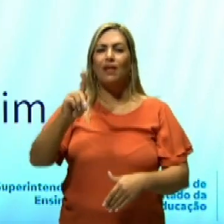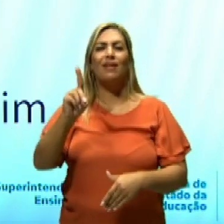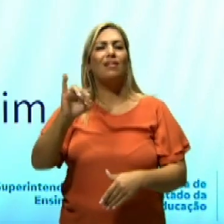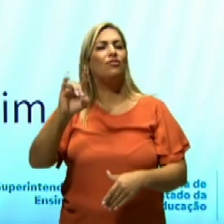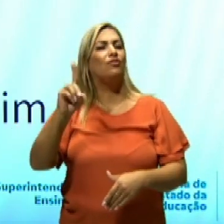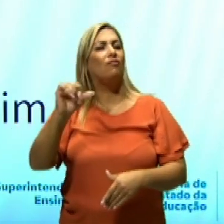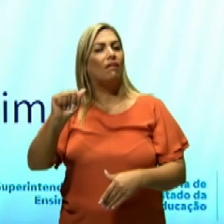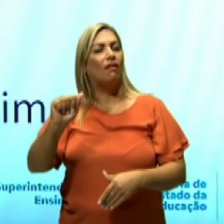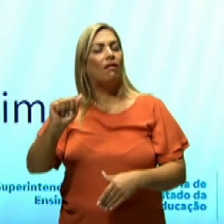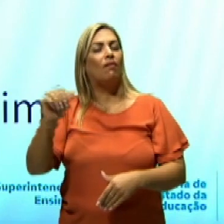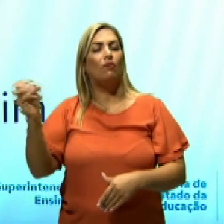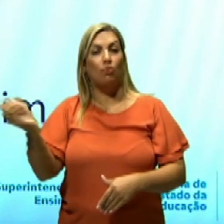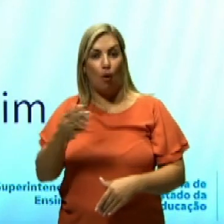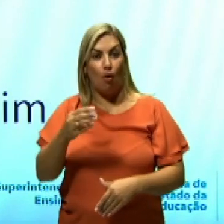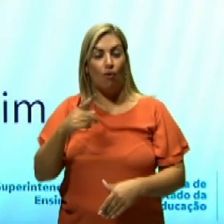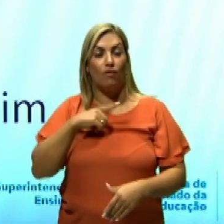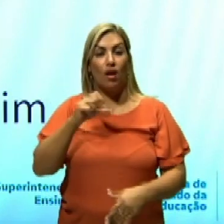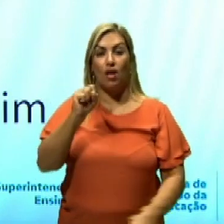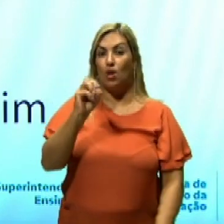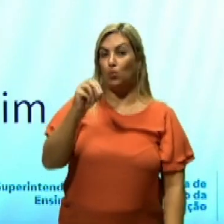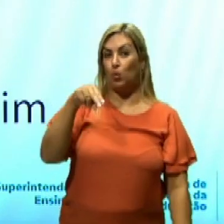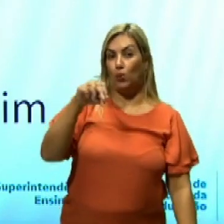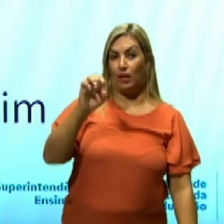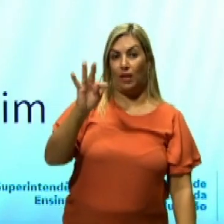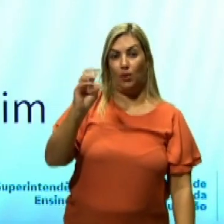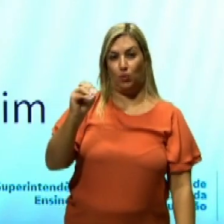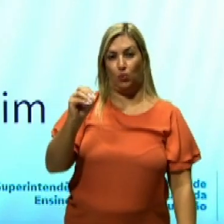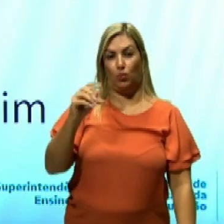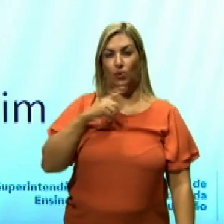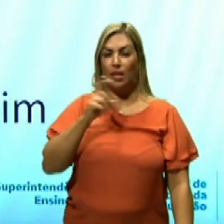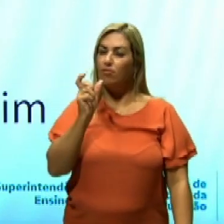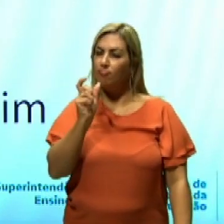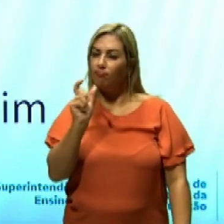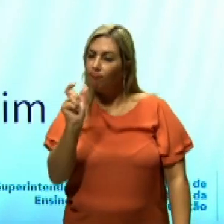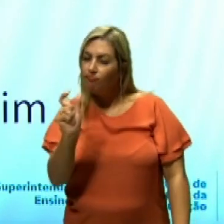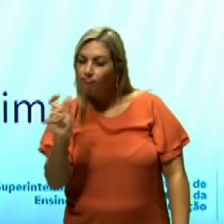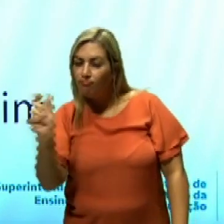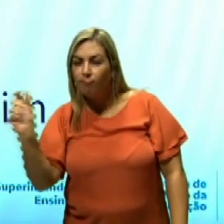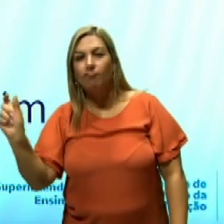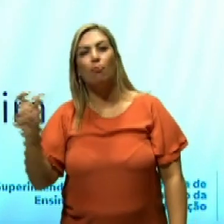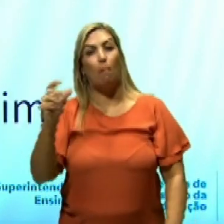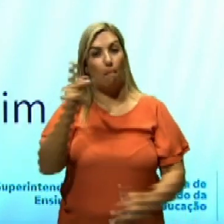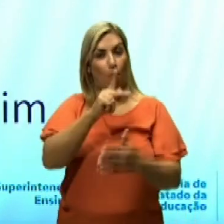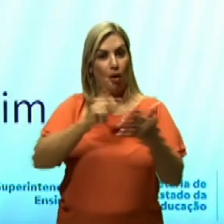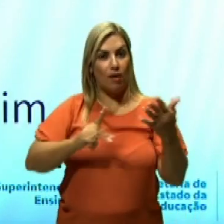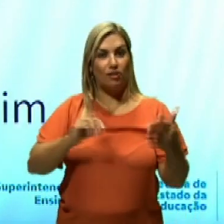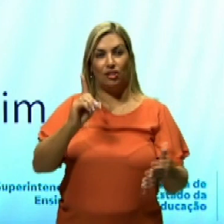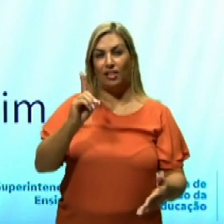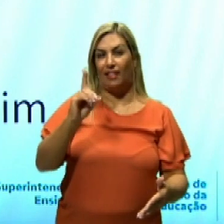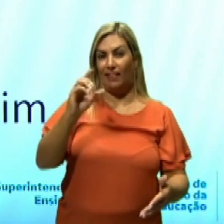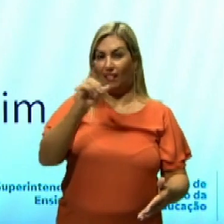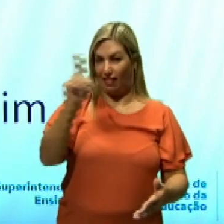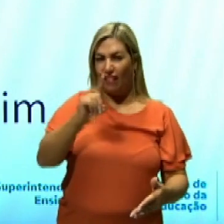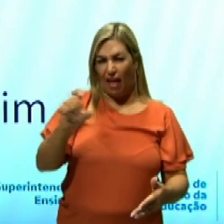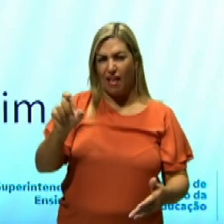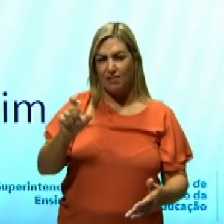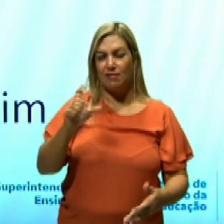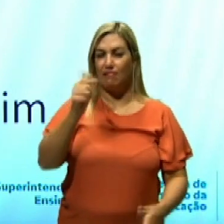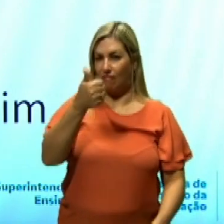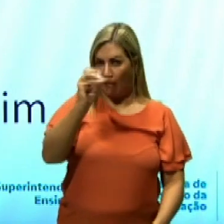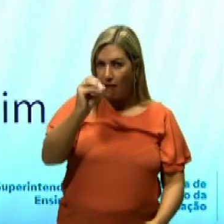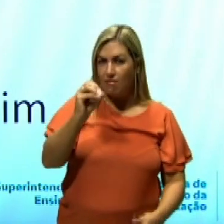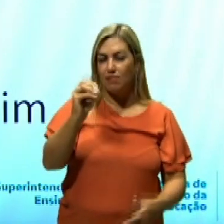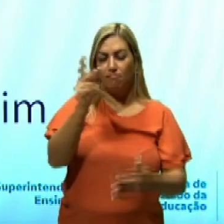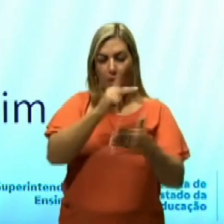quê que é a medida nova é o soneto com dez sílabas poéticas ou seja o soneto decassílabo e aí